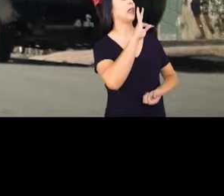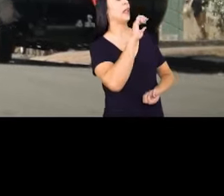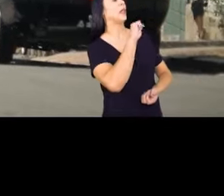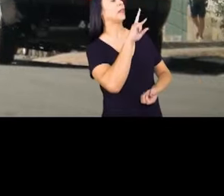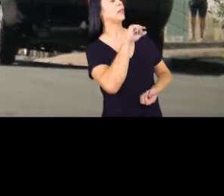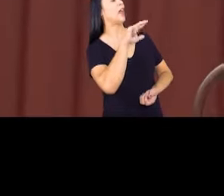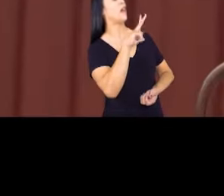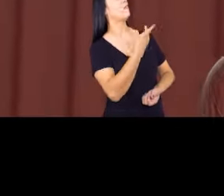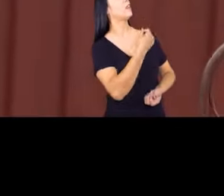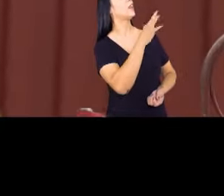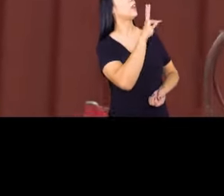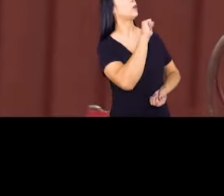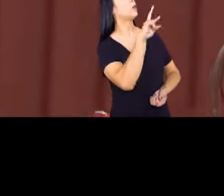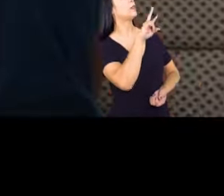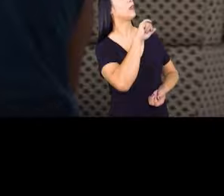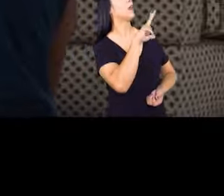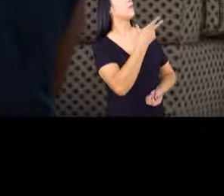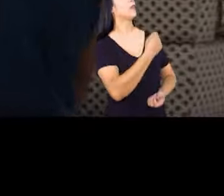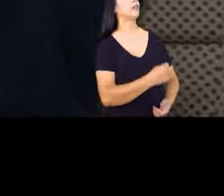Sim. É. Tabinho! Ô,